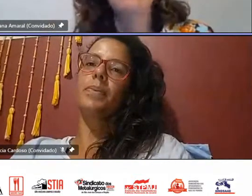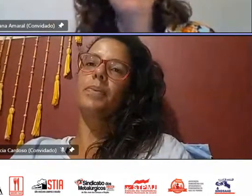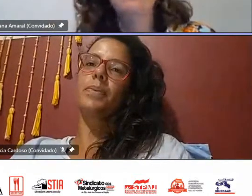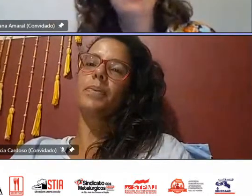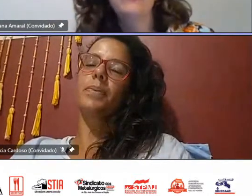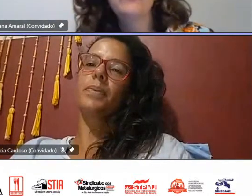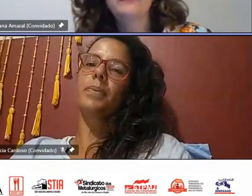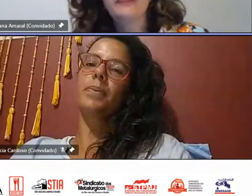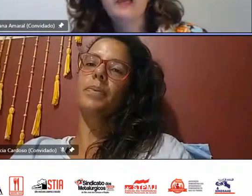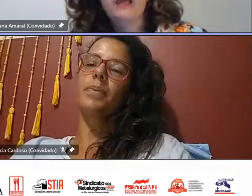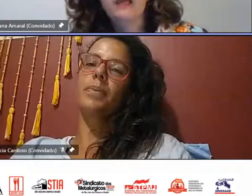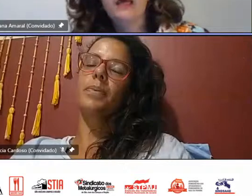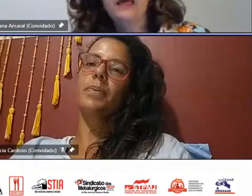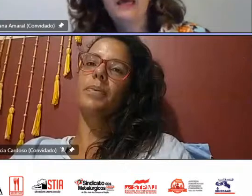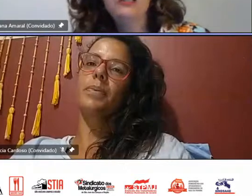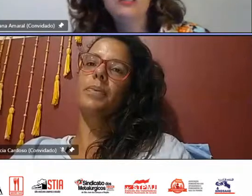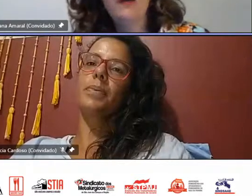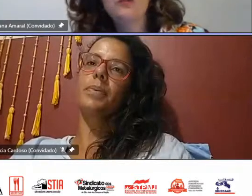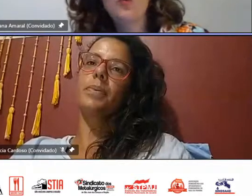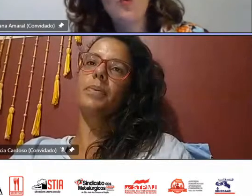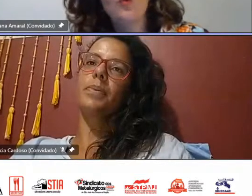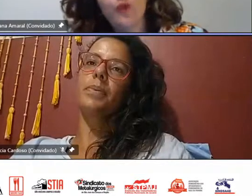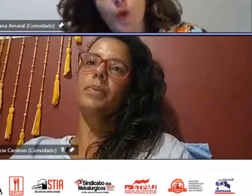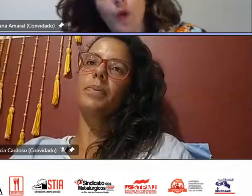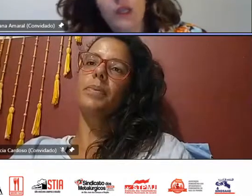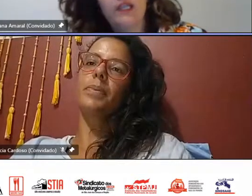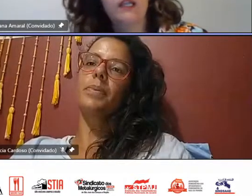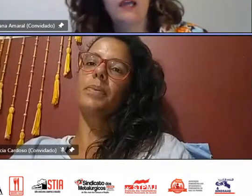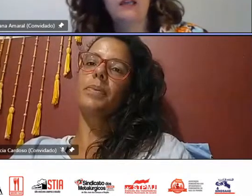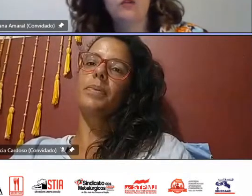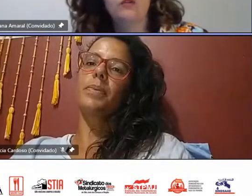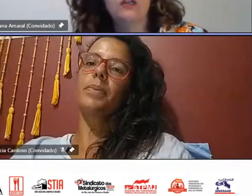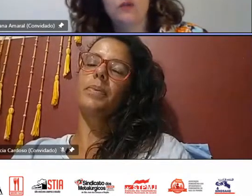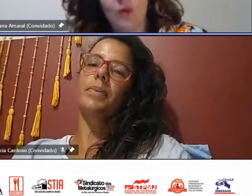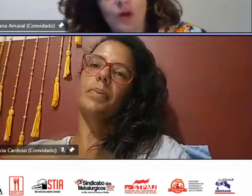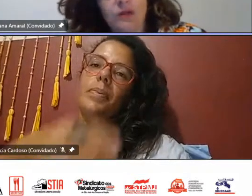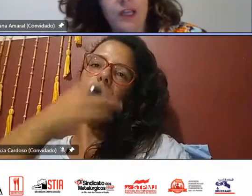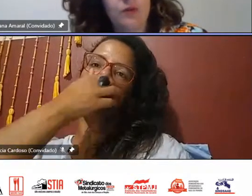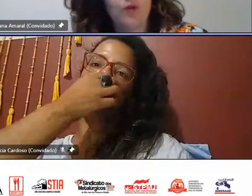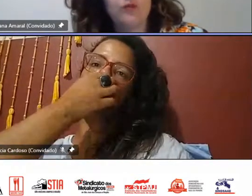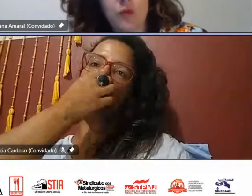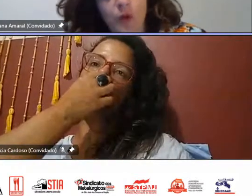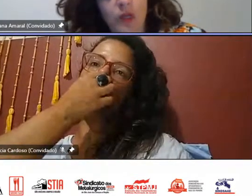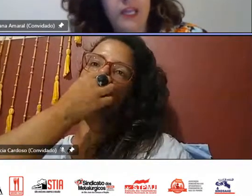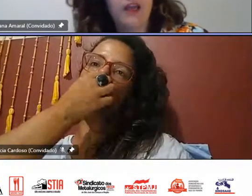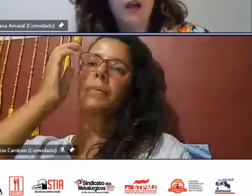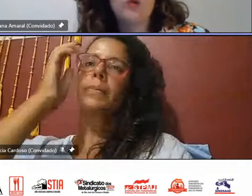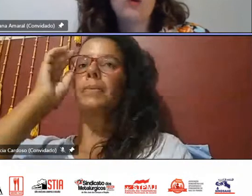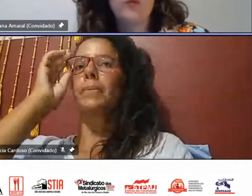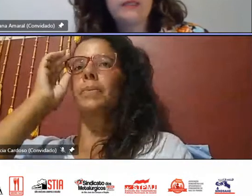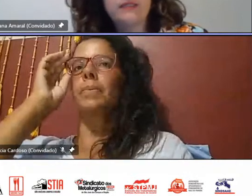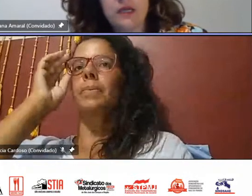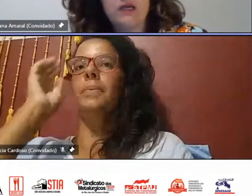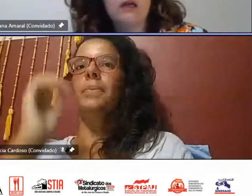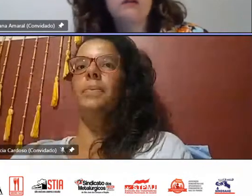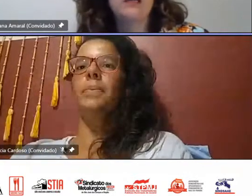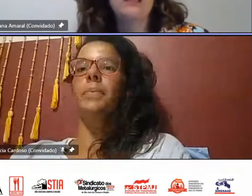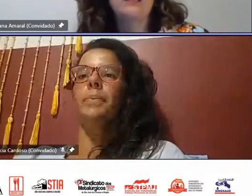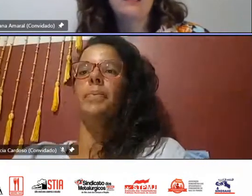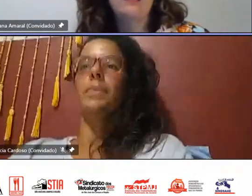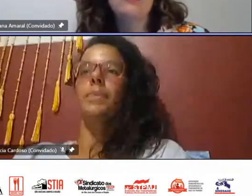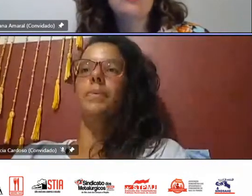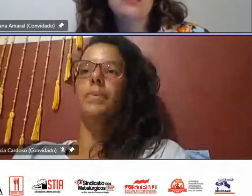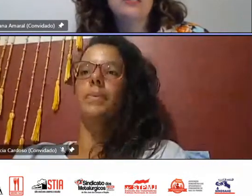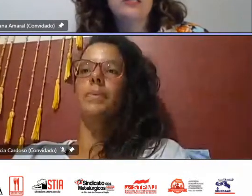quando você falou, né? A gente fala do controle, né, do território, né? Do controle ou da ocupação,